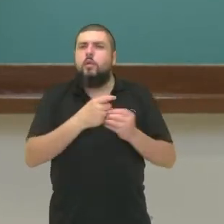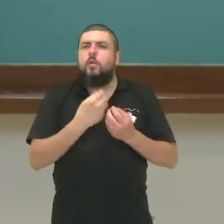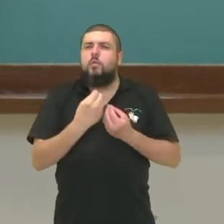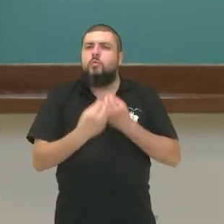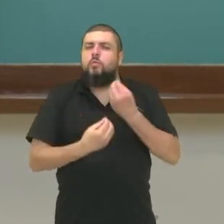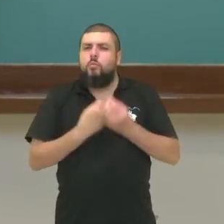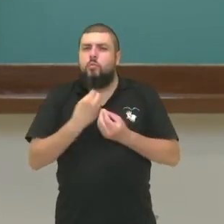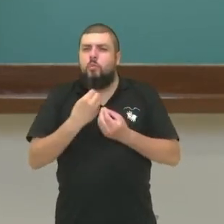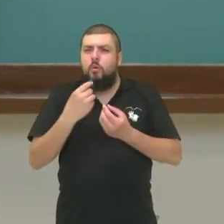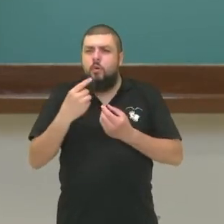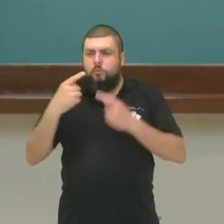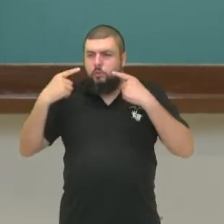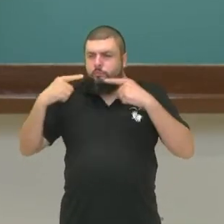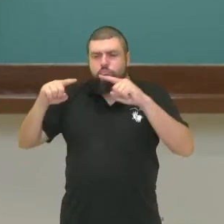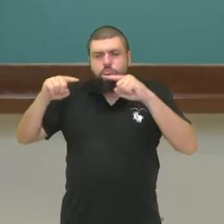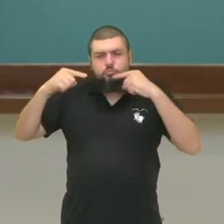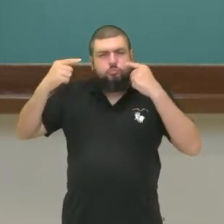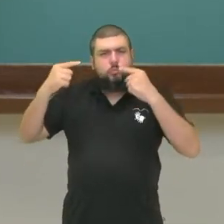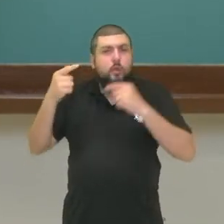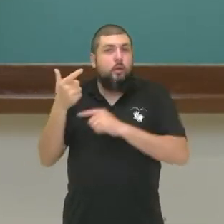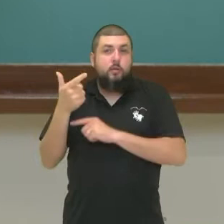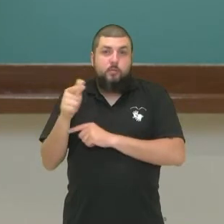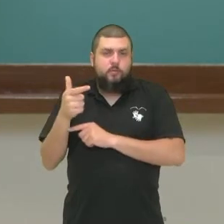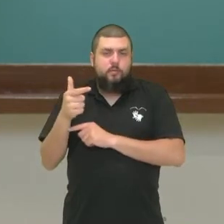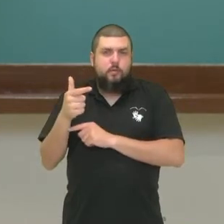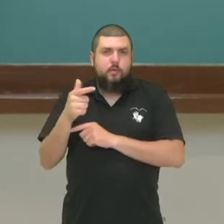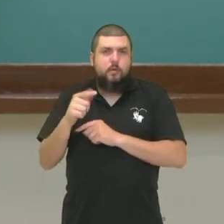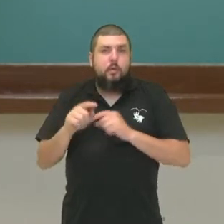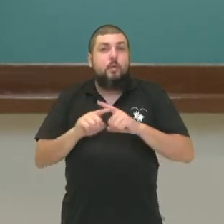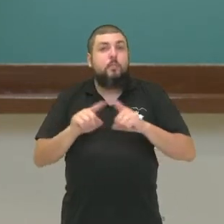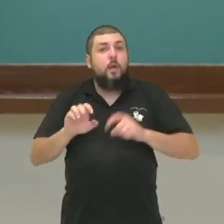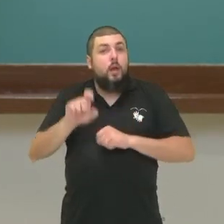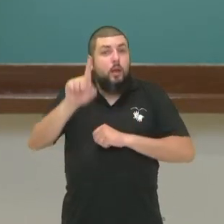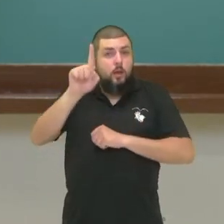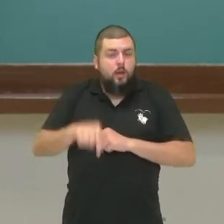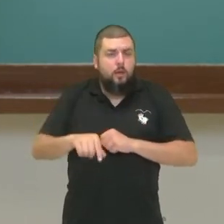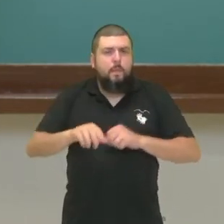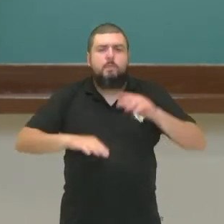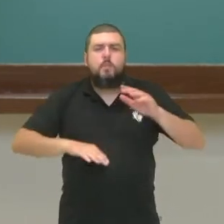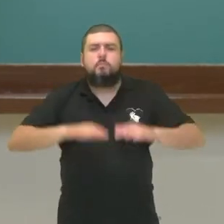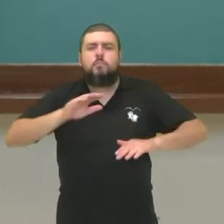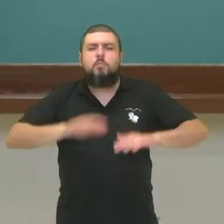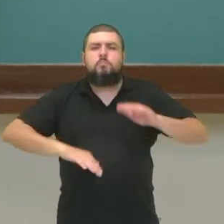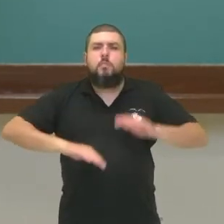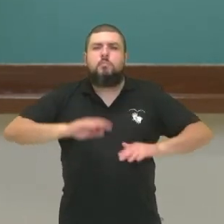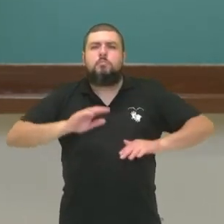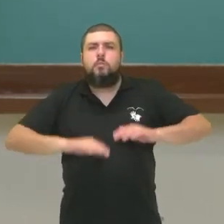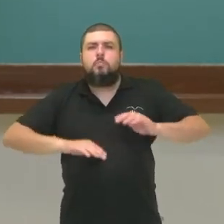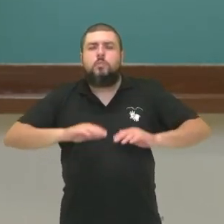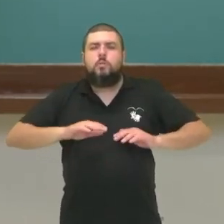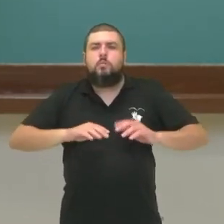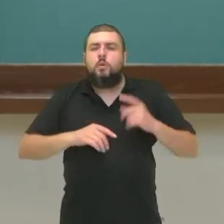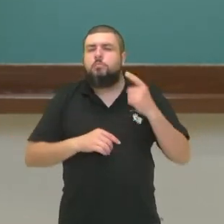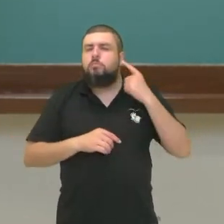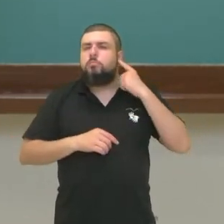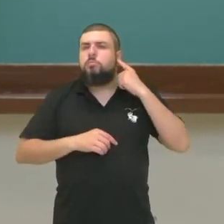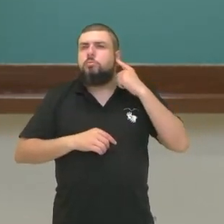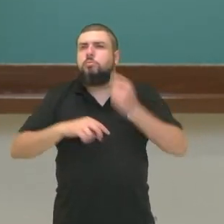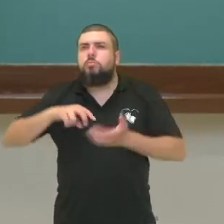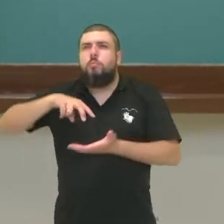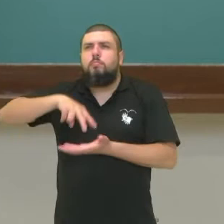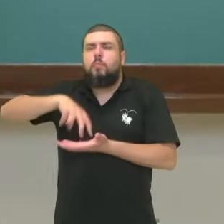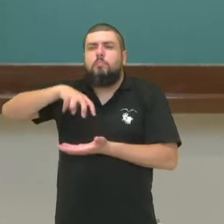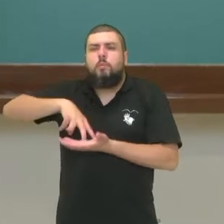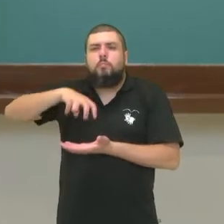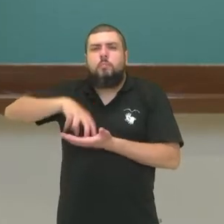música, mas sim ao som, a marcação rítmica que os próprios dançarinos fazem com os pés ou com